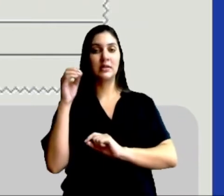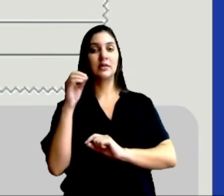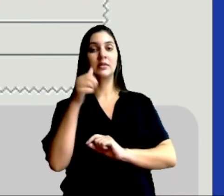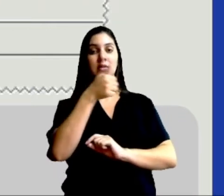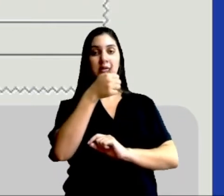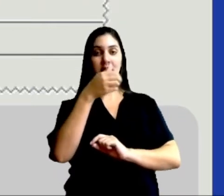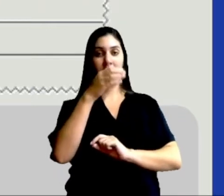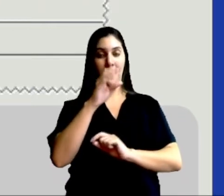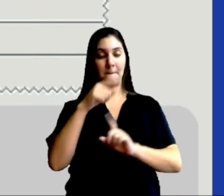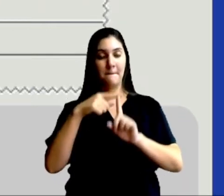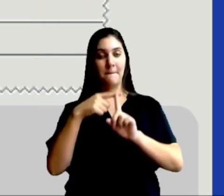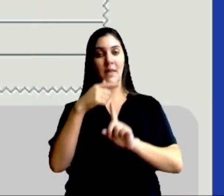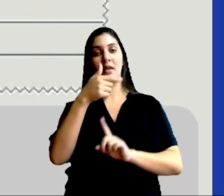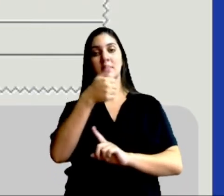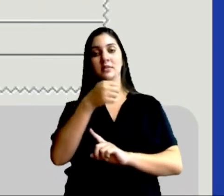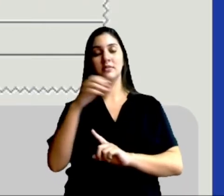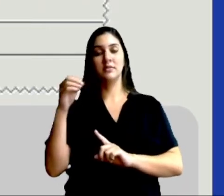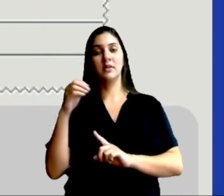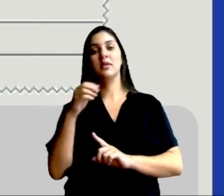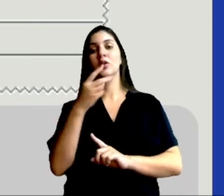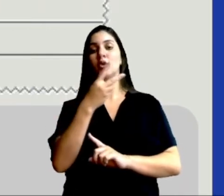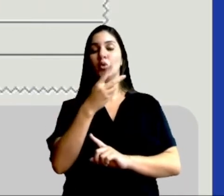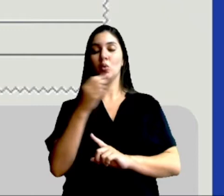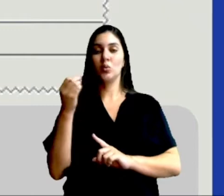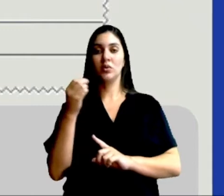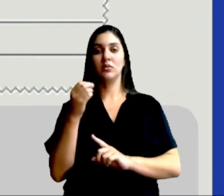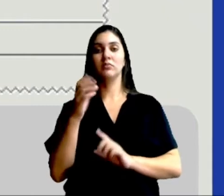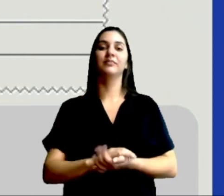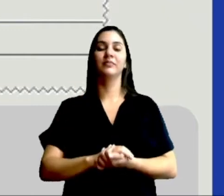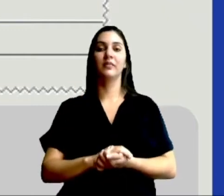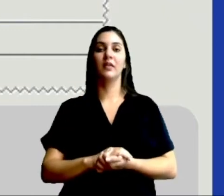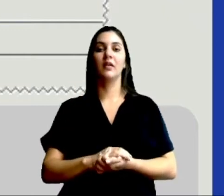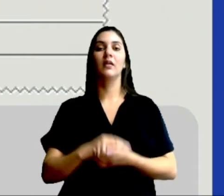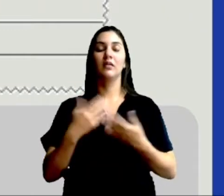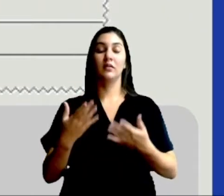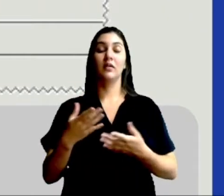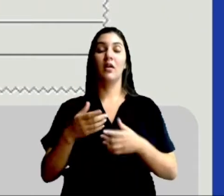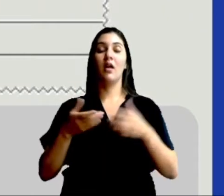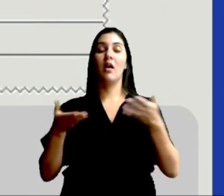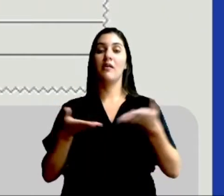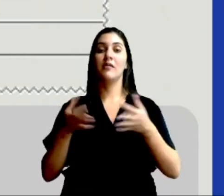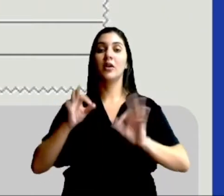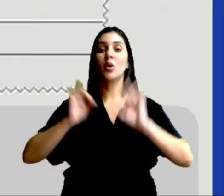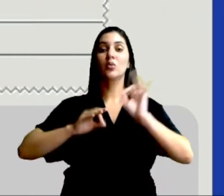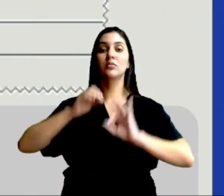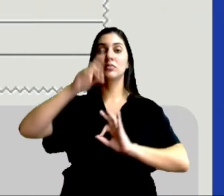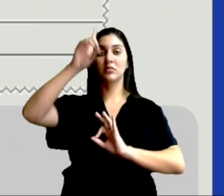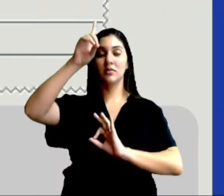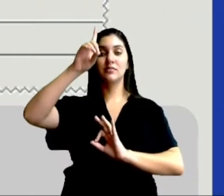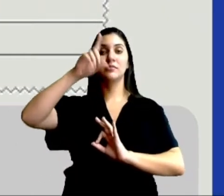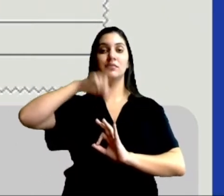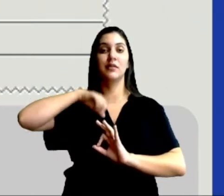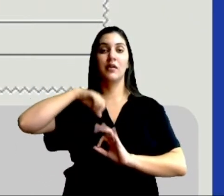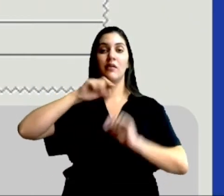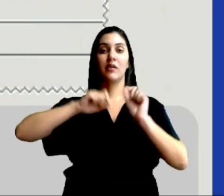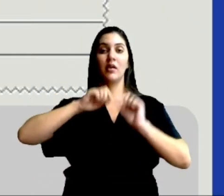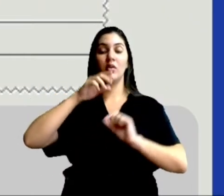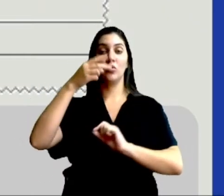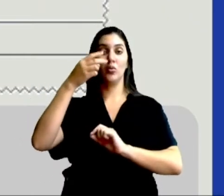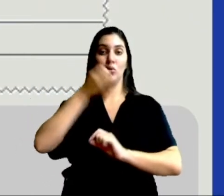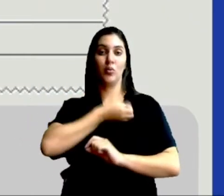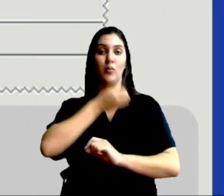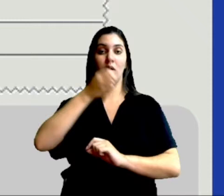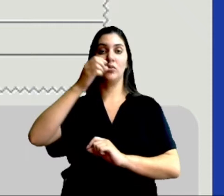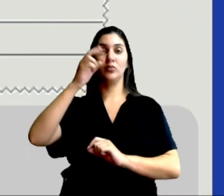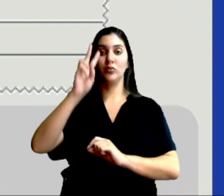mais 100, 200. Reserva, já sei que eu tenho 200. Vamos para a ordem das dezenas? Então a gente vê aí que o número 2